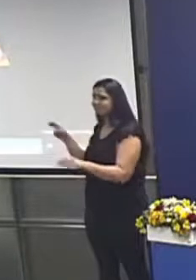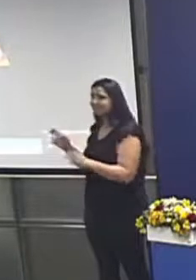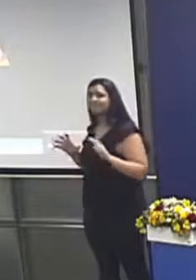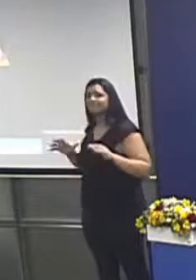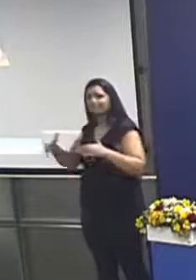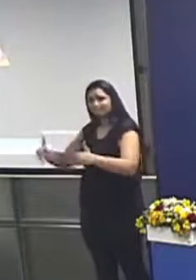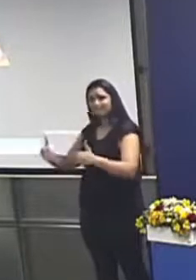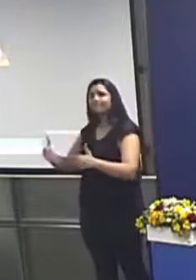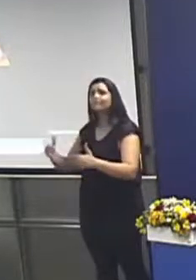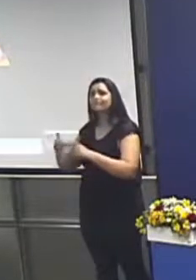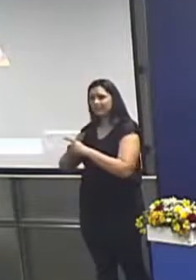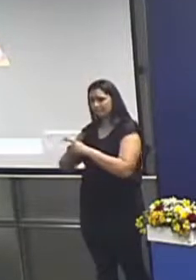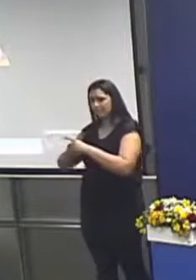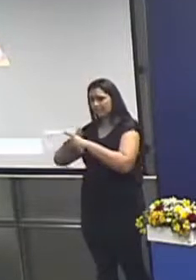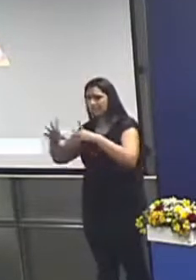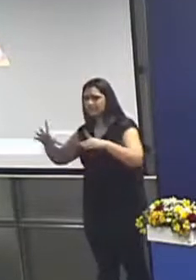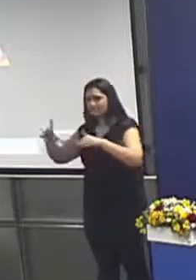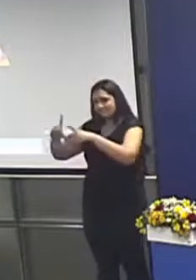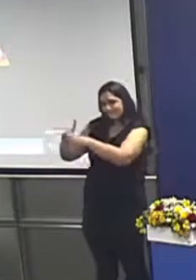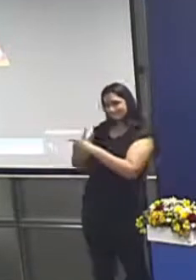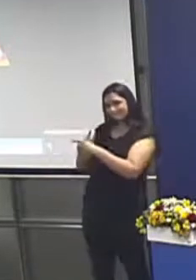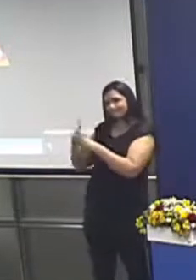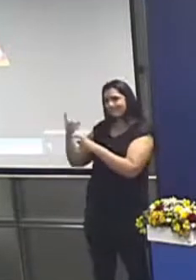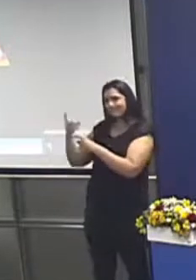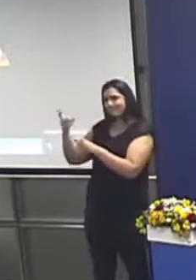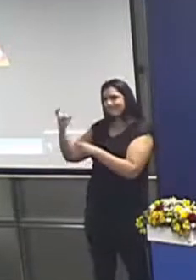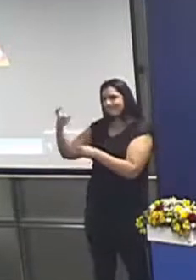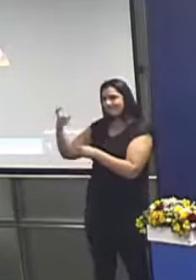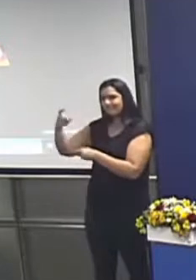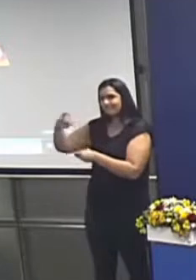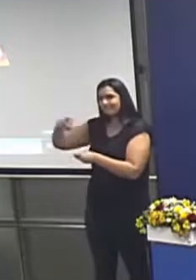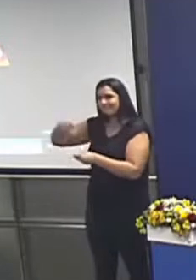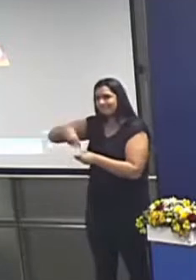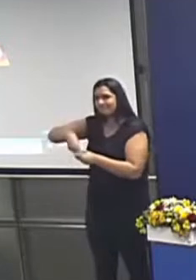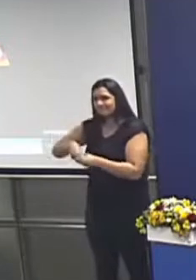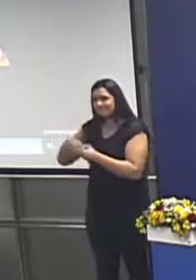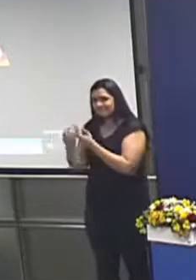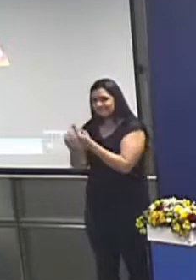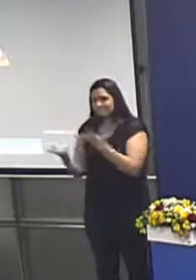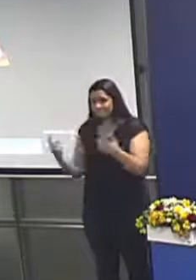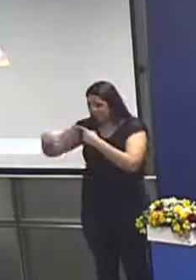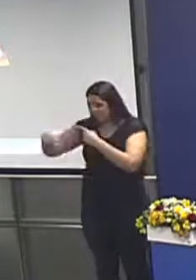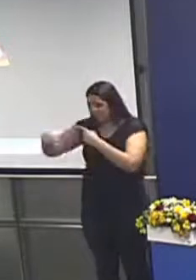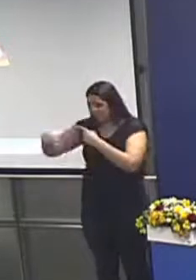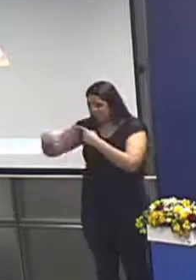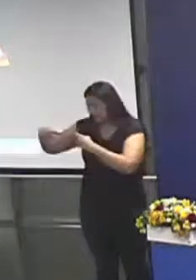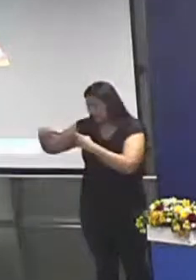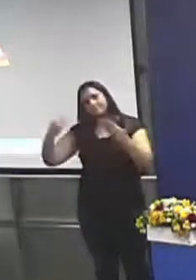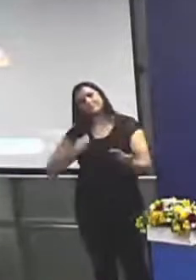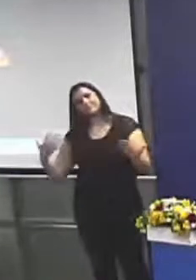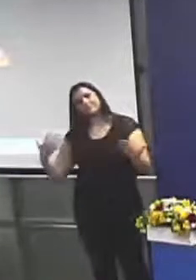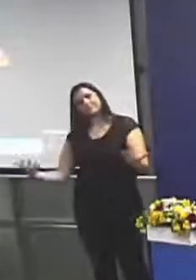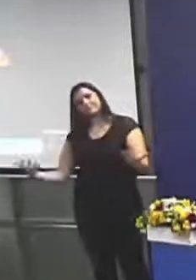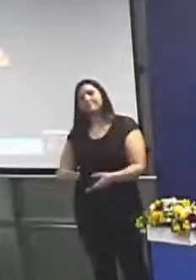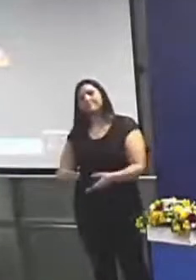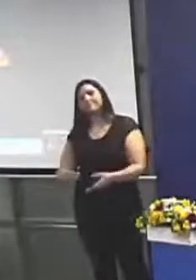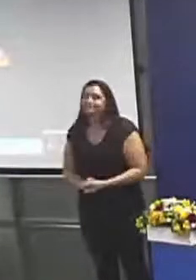para resgatar nossa democracia. À disposição para qualquer divergência. Agradecendo a todos por mais essa